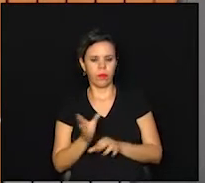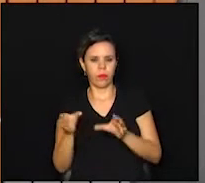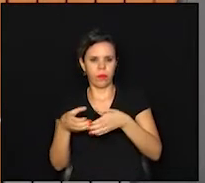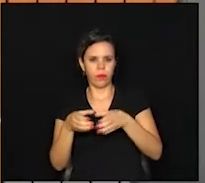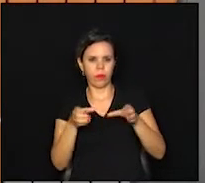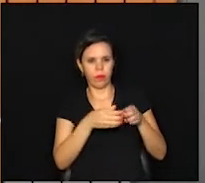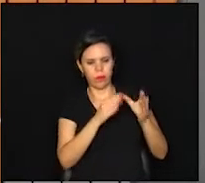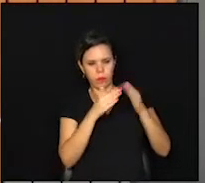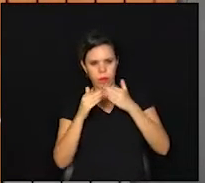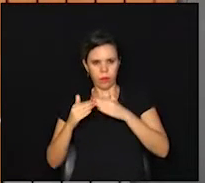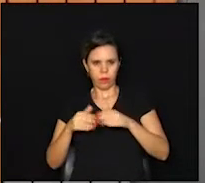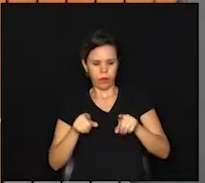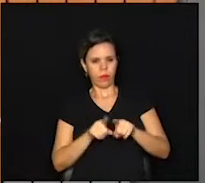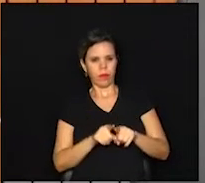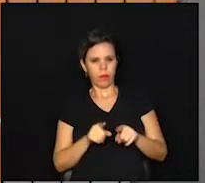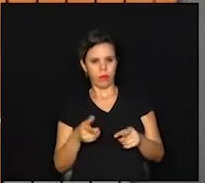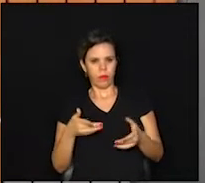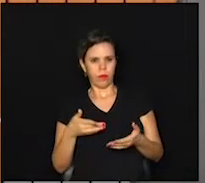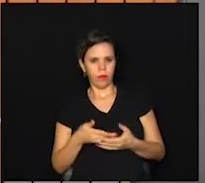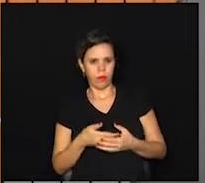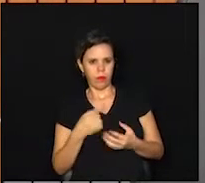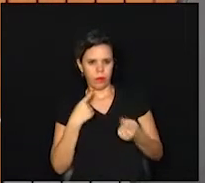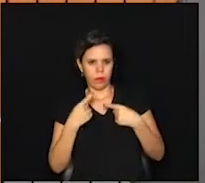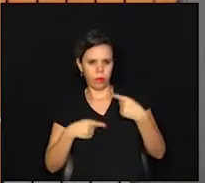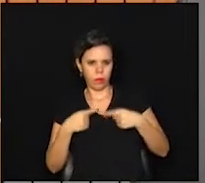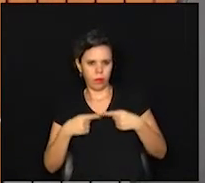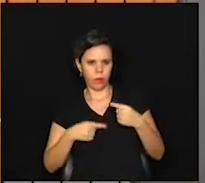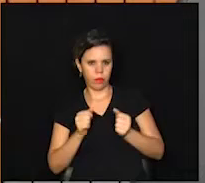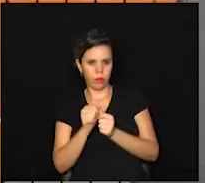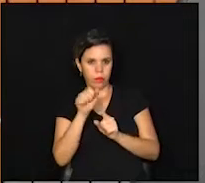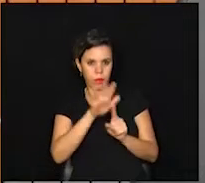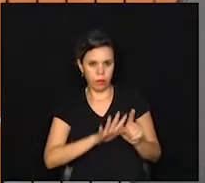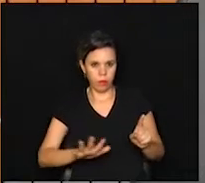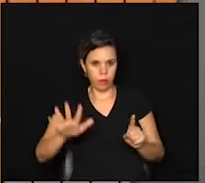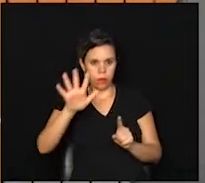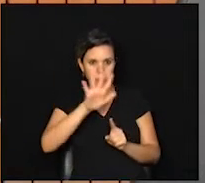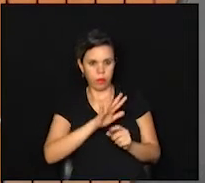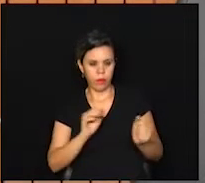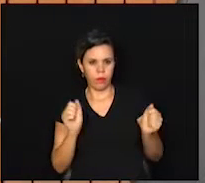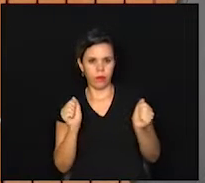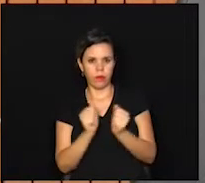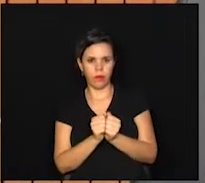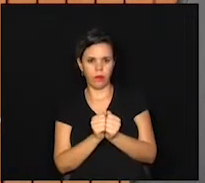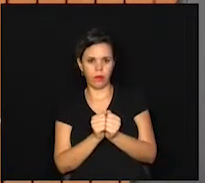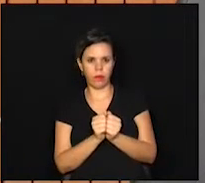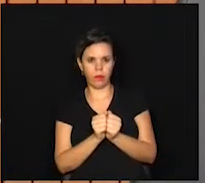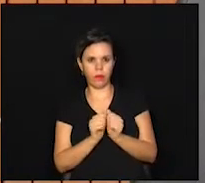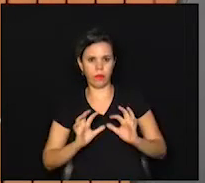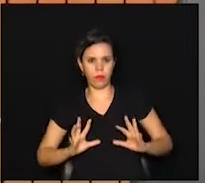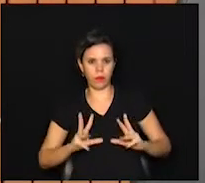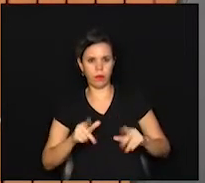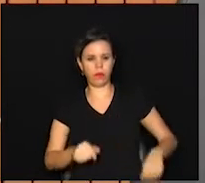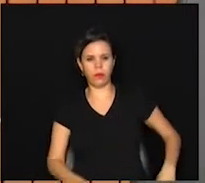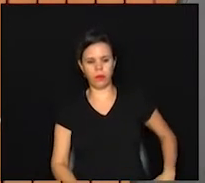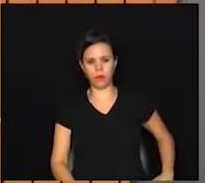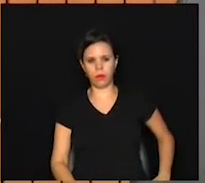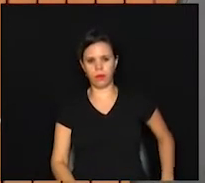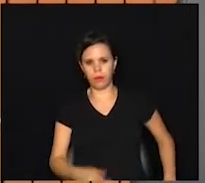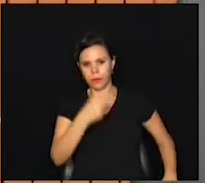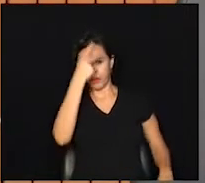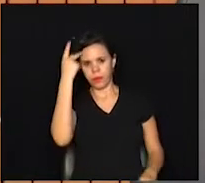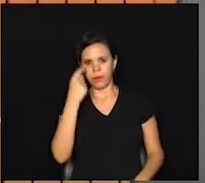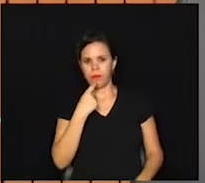né, e ter, de fato, essa discussão feita junto à sociedade, junto com todos os campineiros,